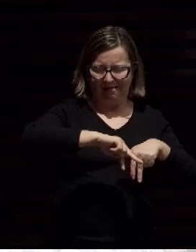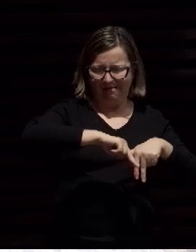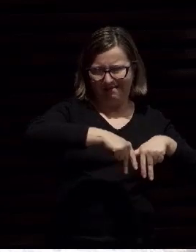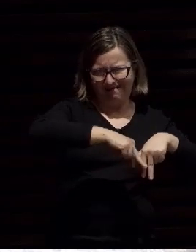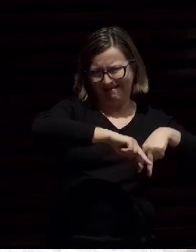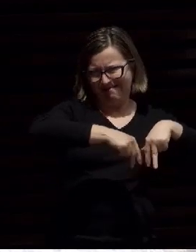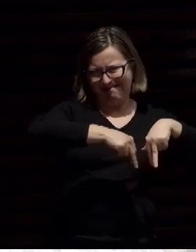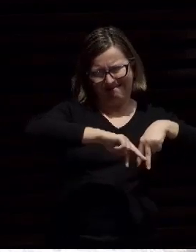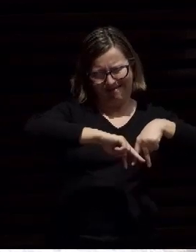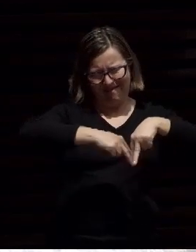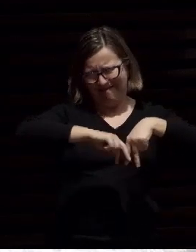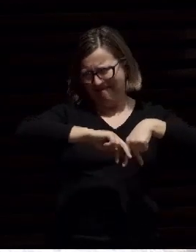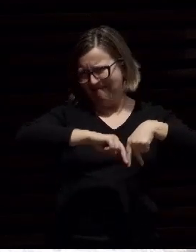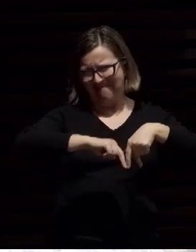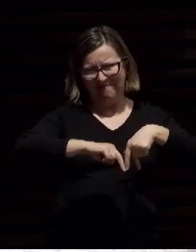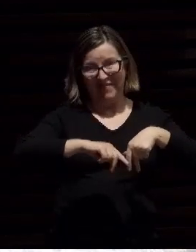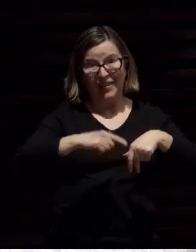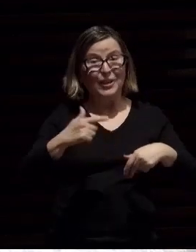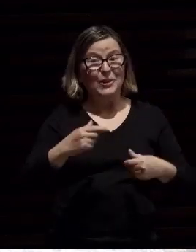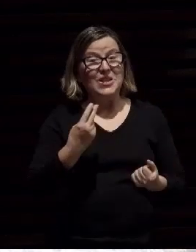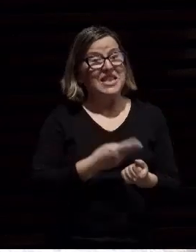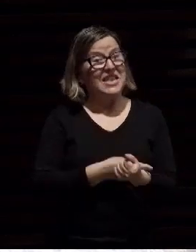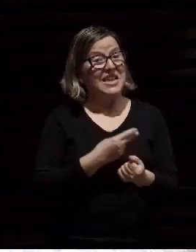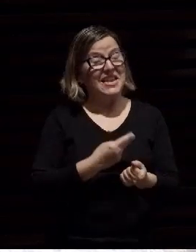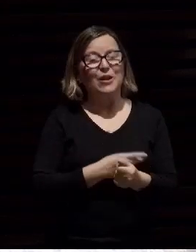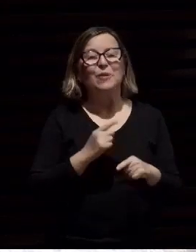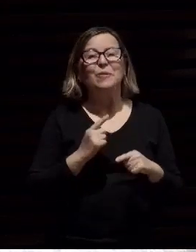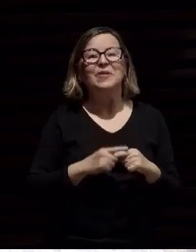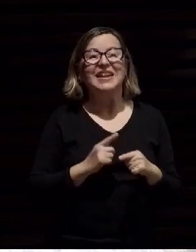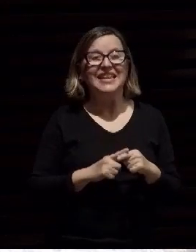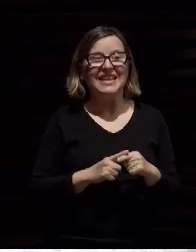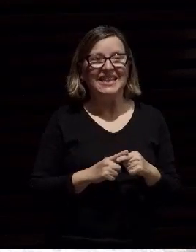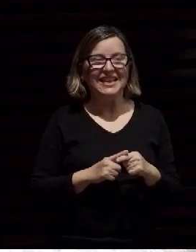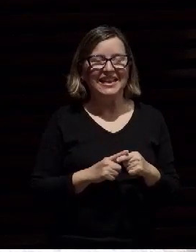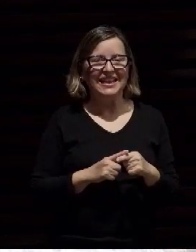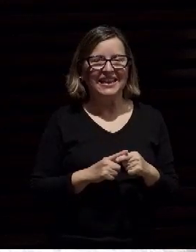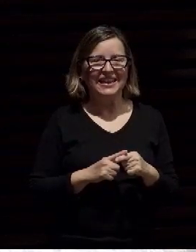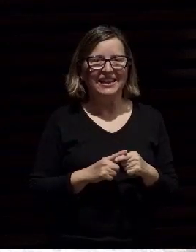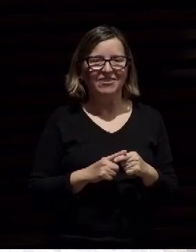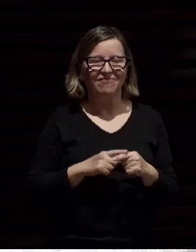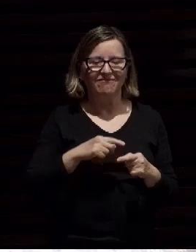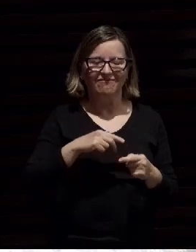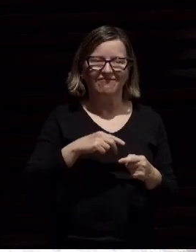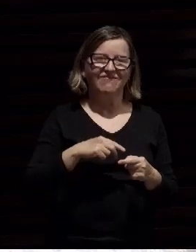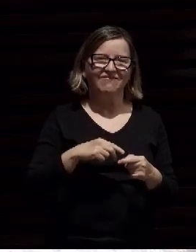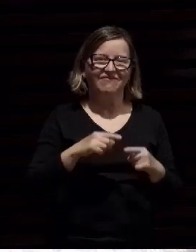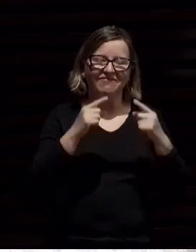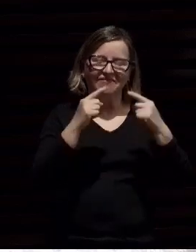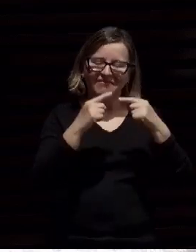um erro, porque eles estão ali em harmonia.